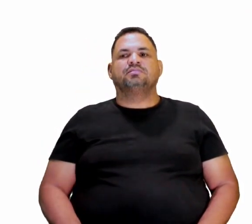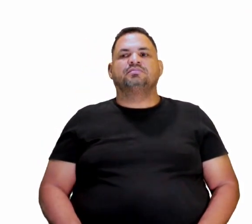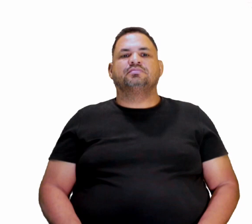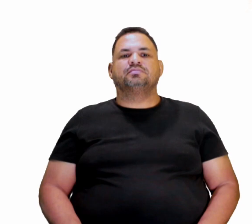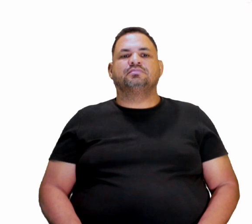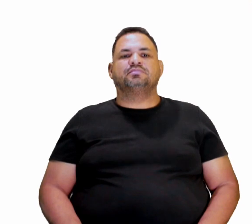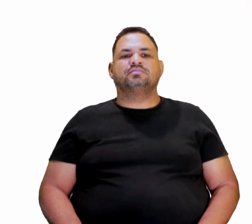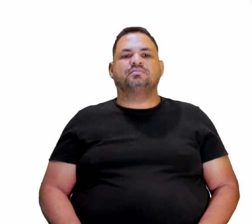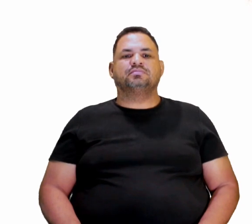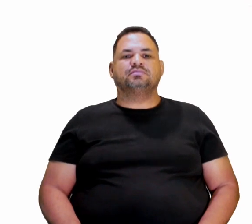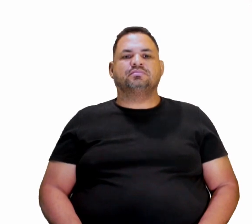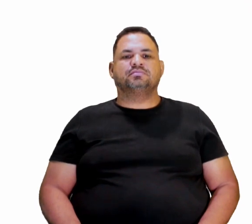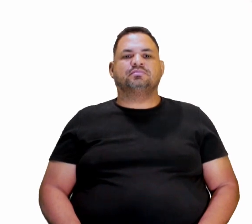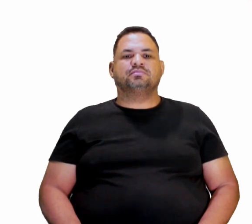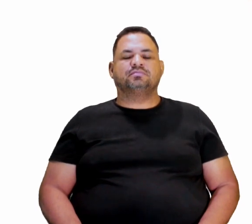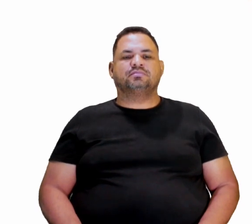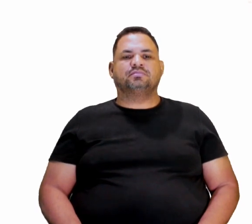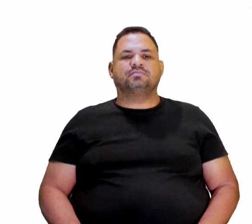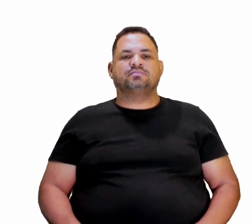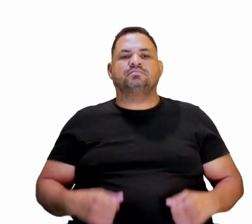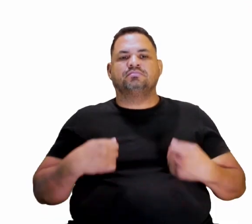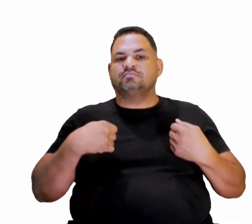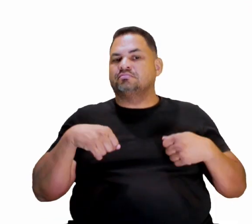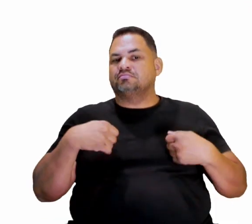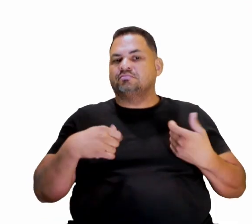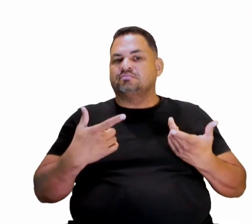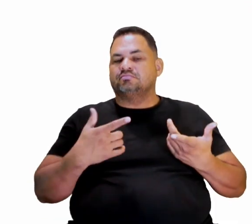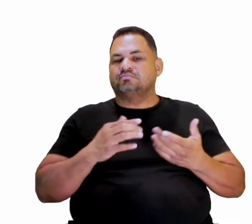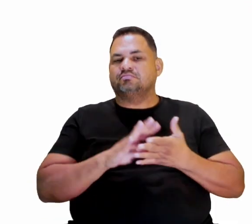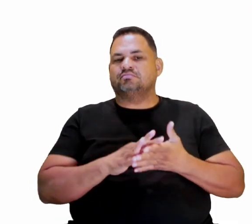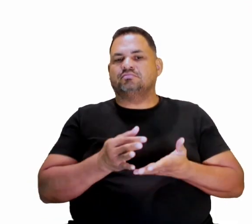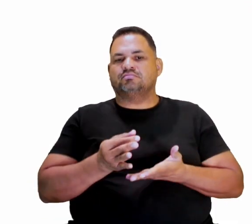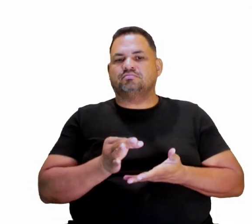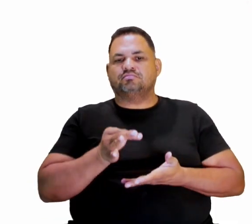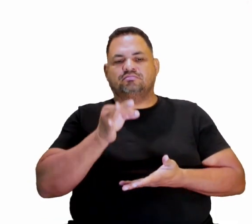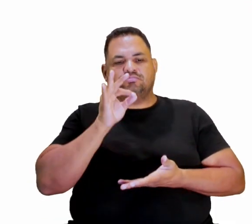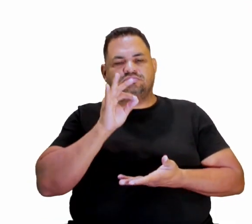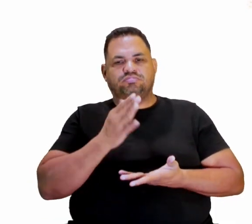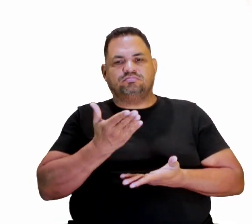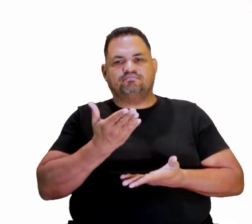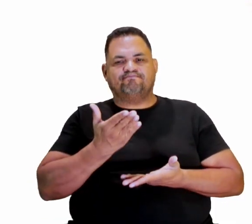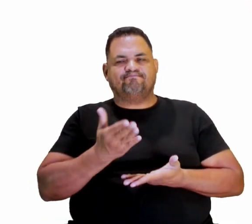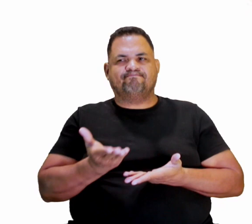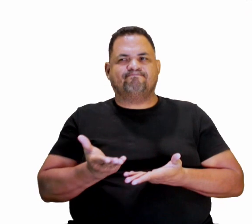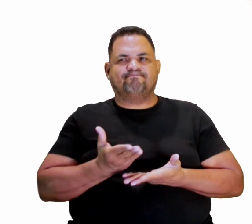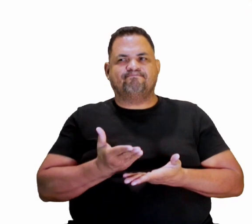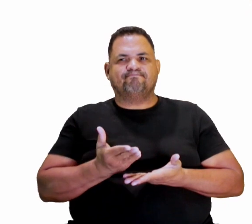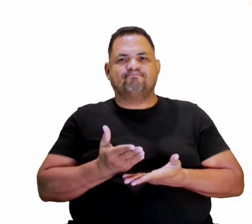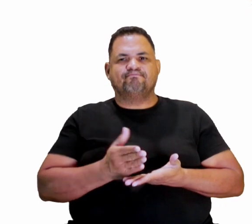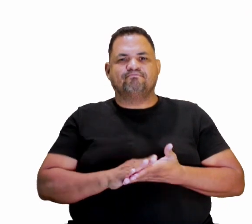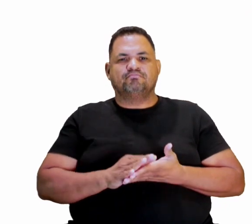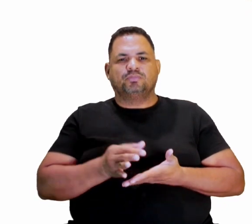should take a painkiller. Você deveria o quê? Tomar aí um